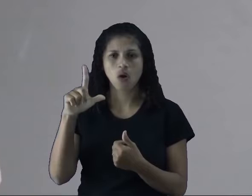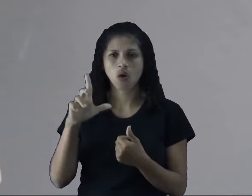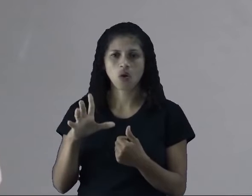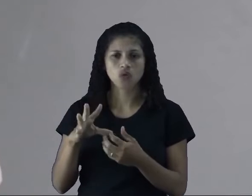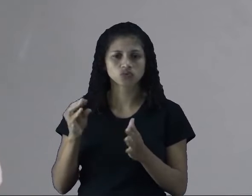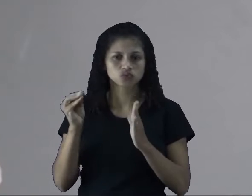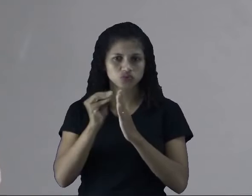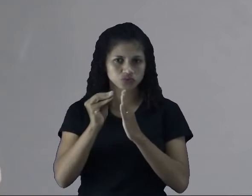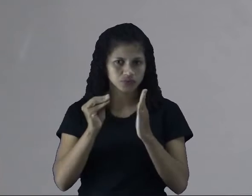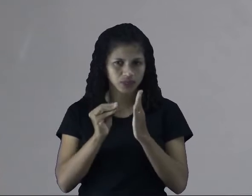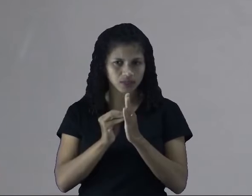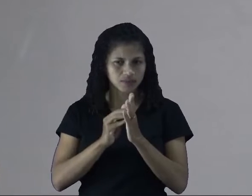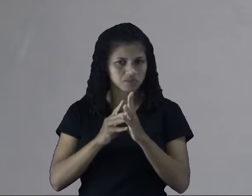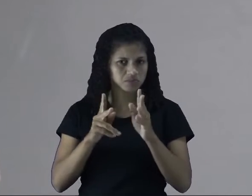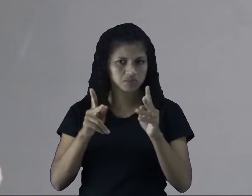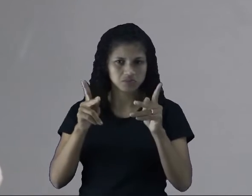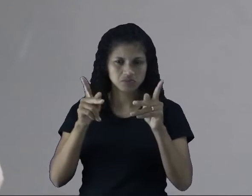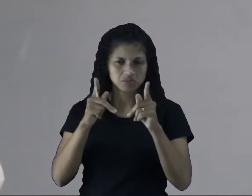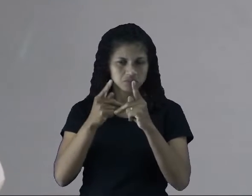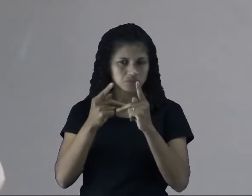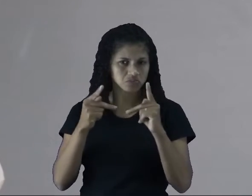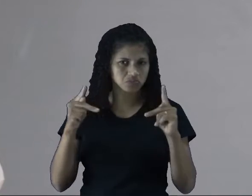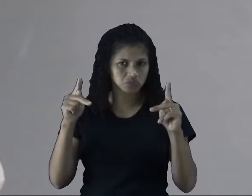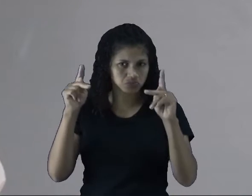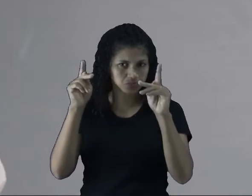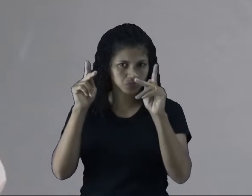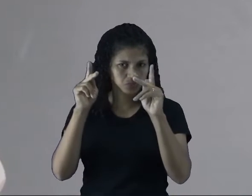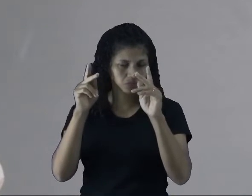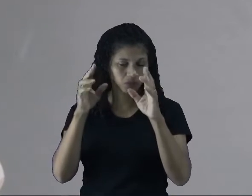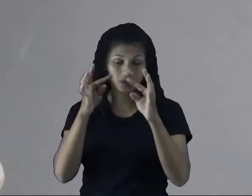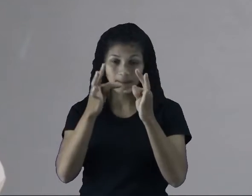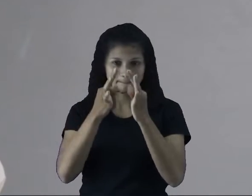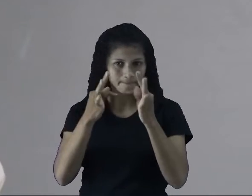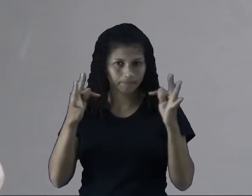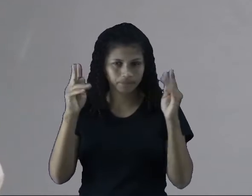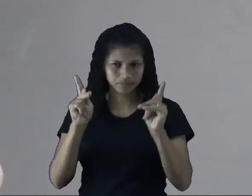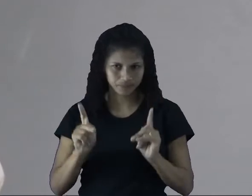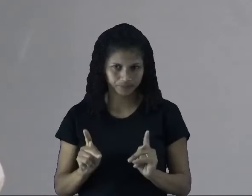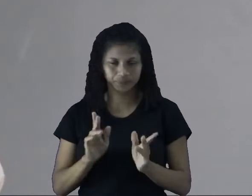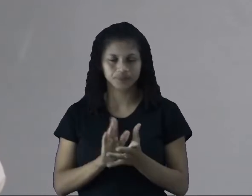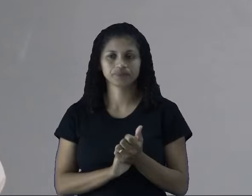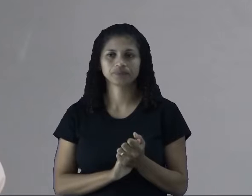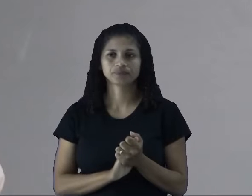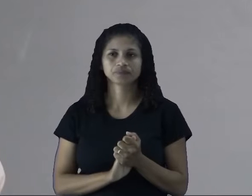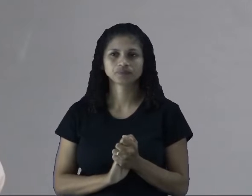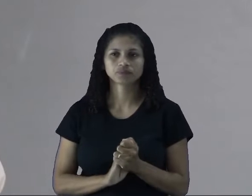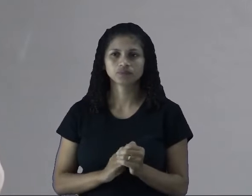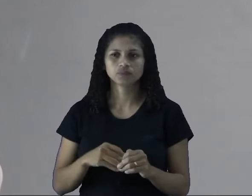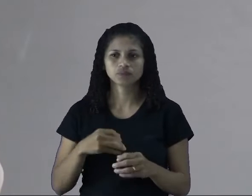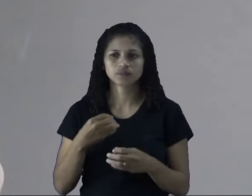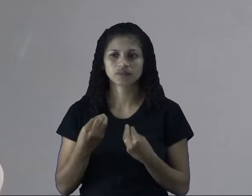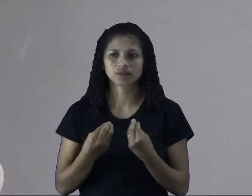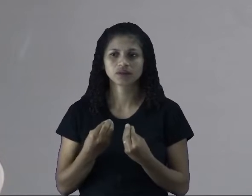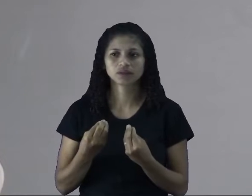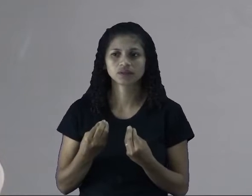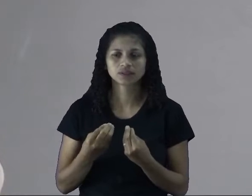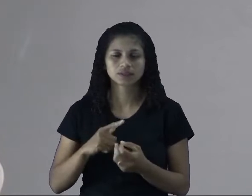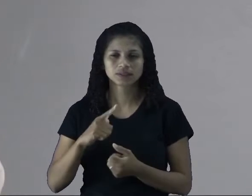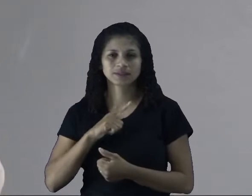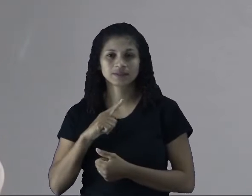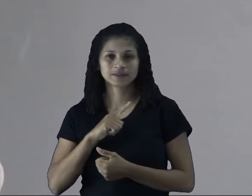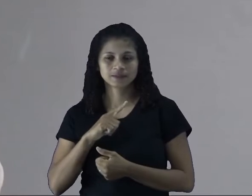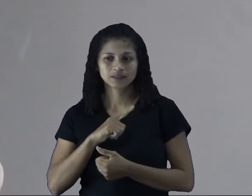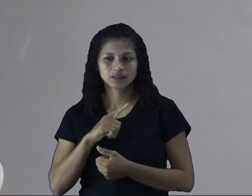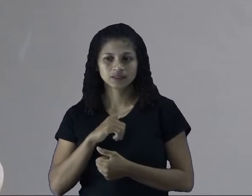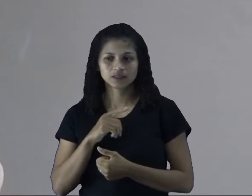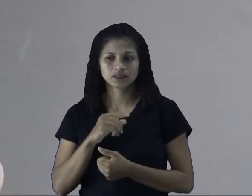são chamados de gases nobres, né? Então a gente tem aí o hélio, o neônio, o argônio, o criptônio, o xenônio e